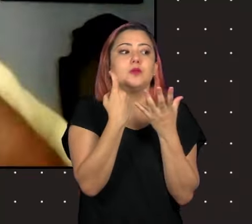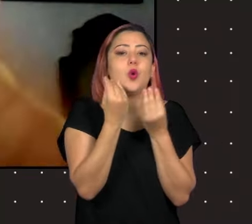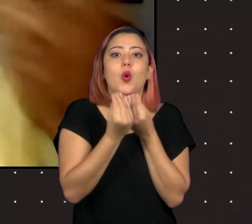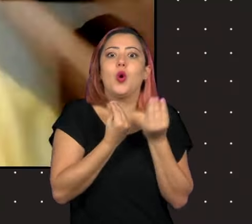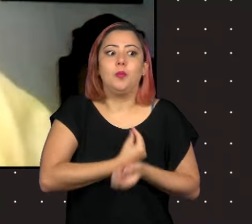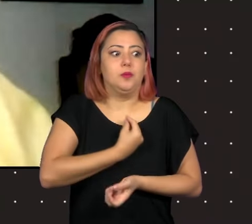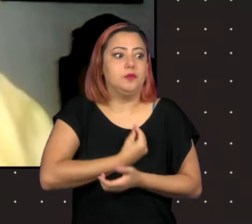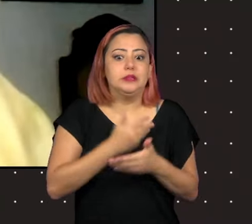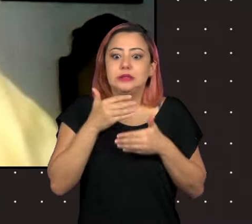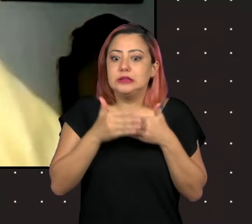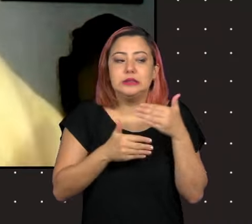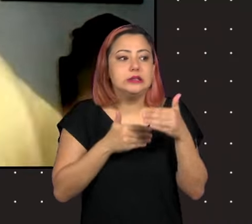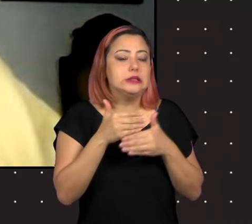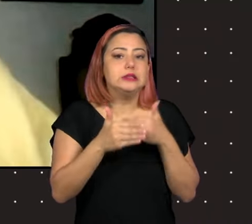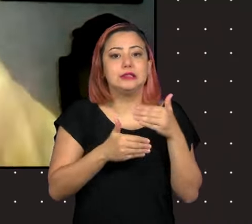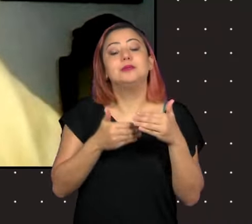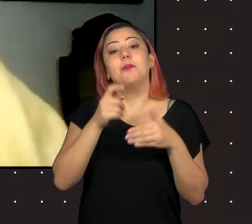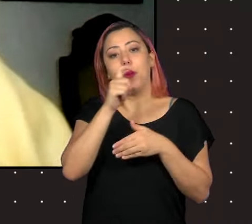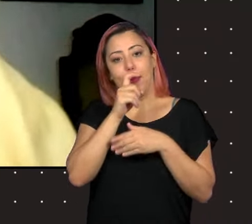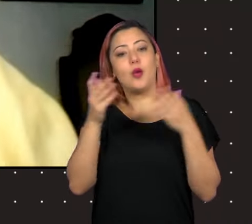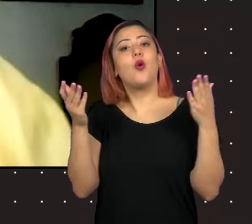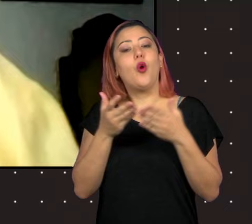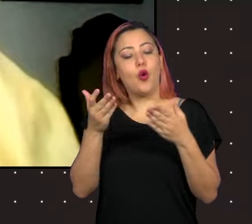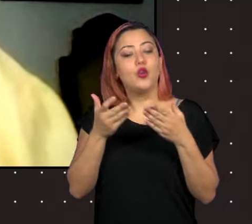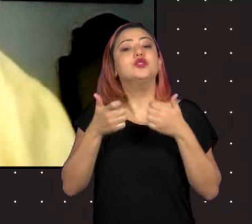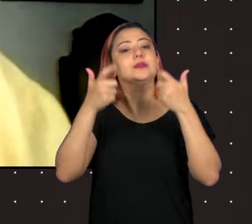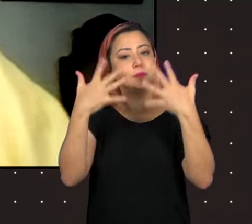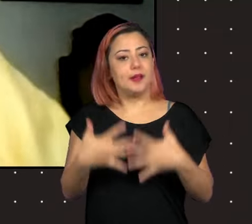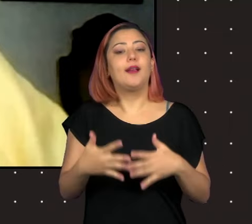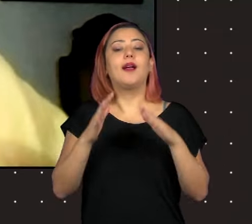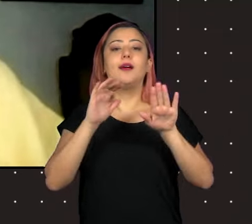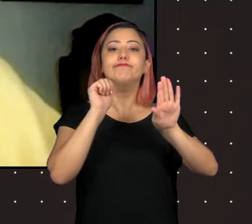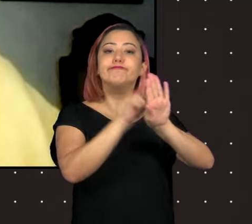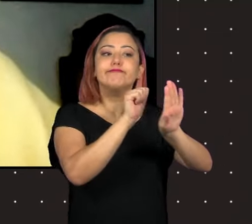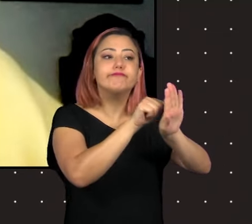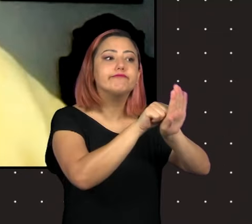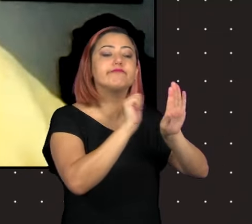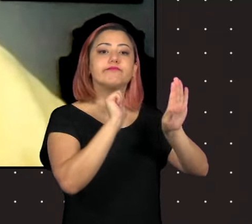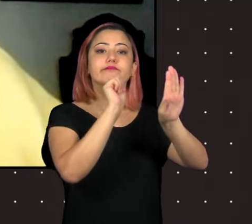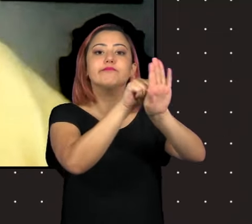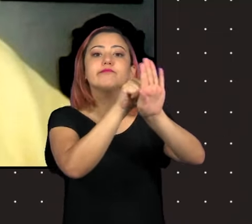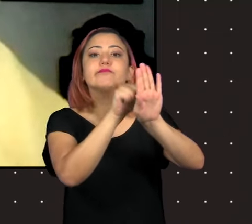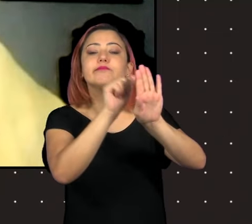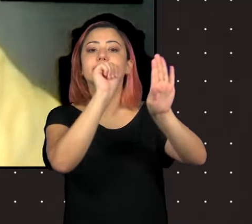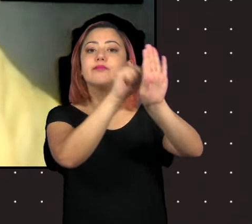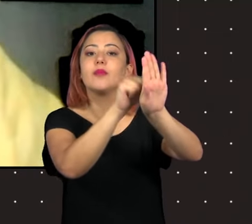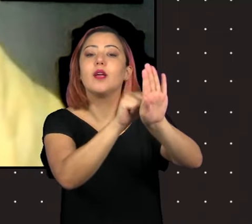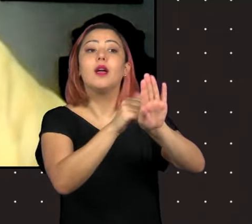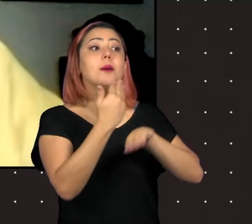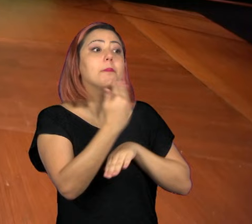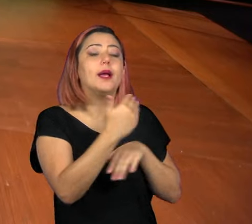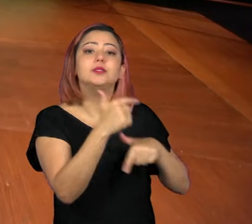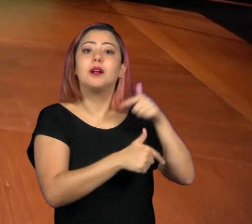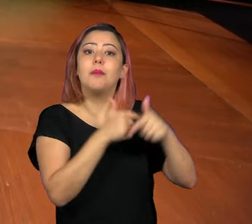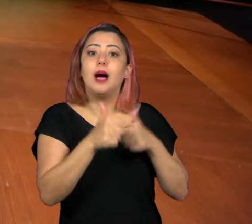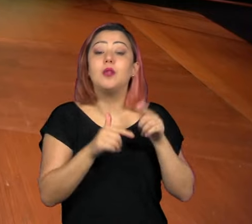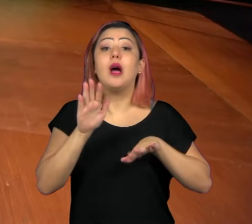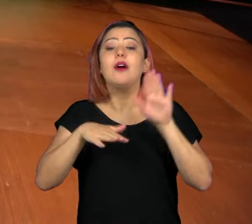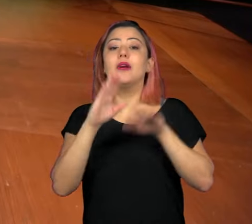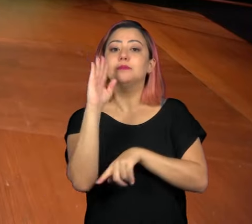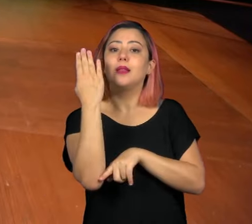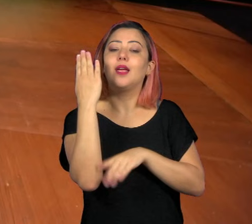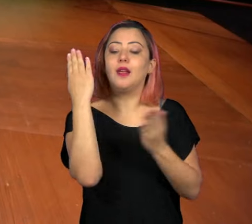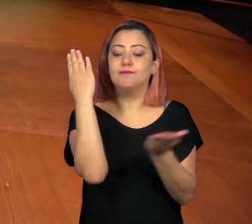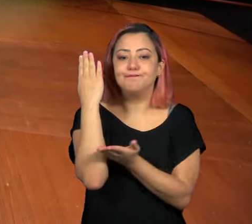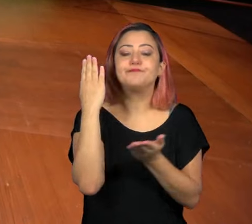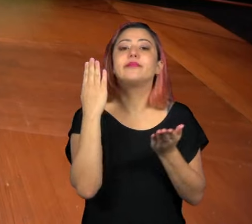aqui. Ele conta que ele ia na porta das casas perguntar se tinha trabalho. Ele rachava a lenha para as pessoas